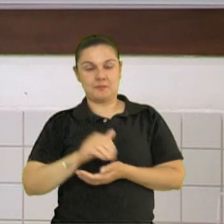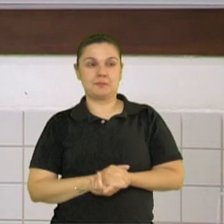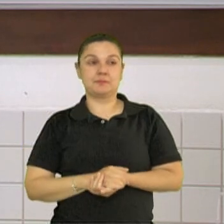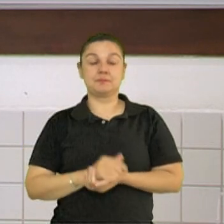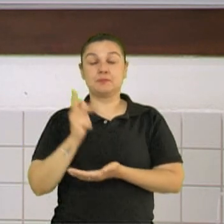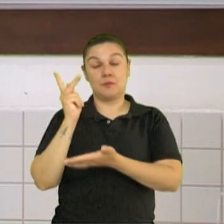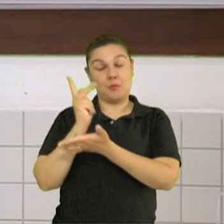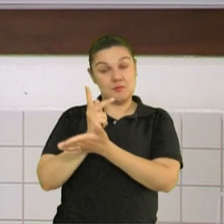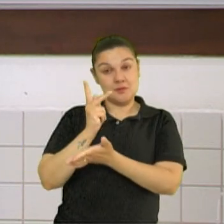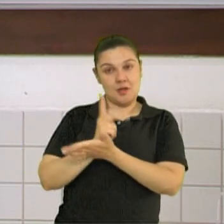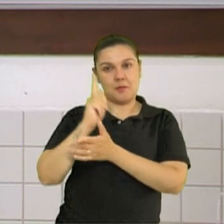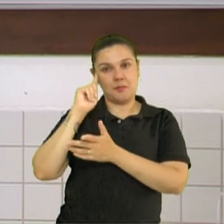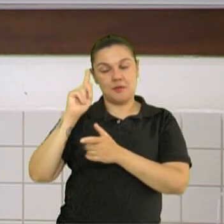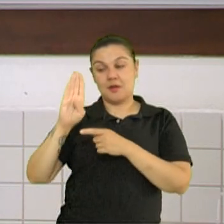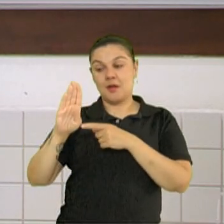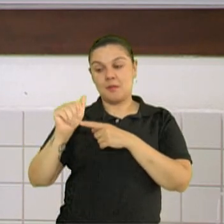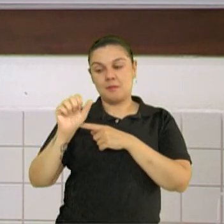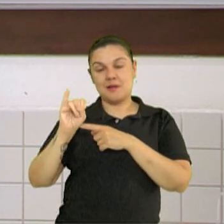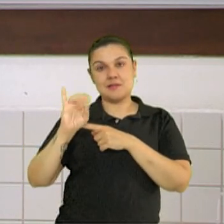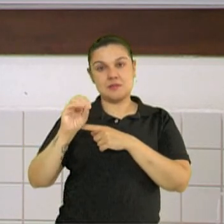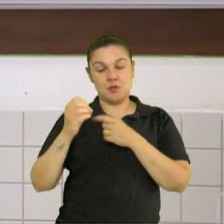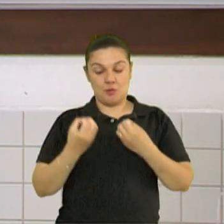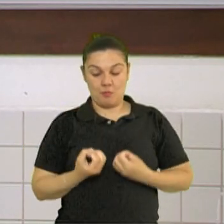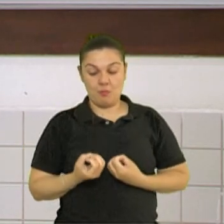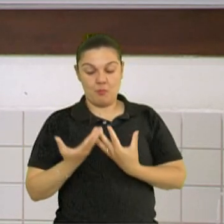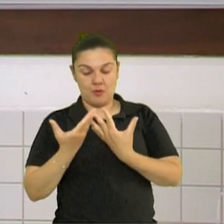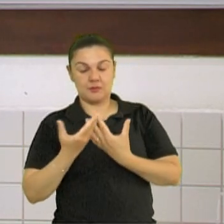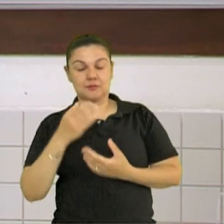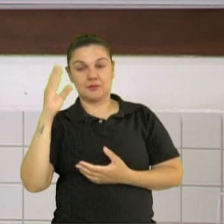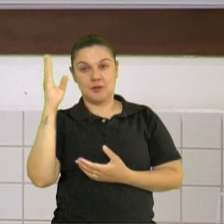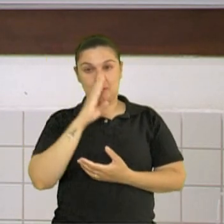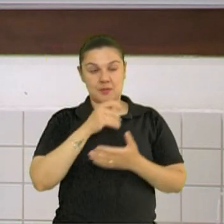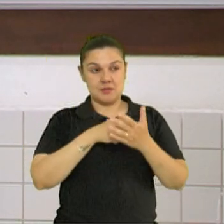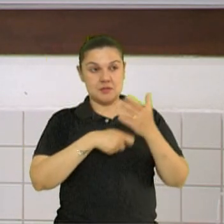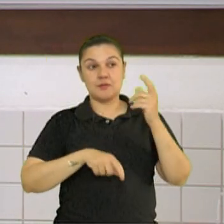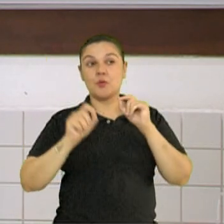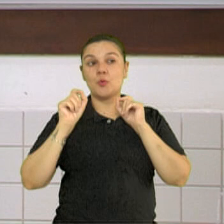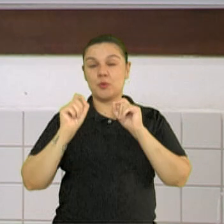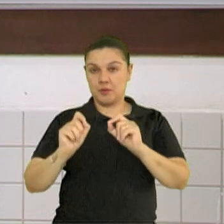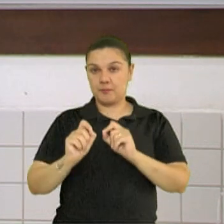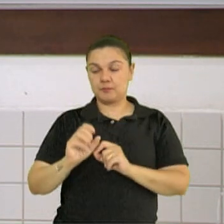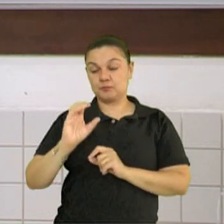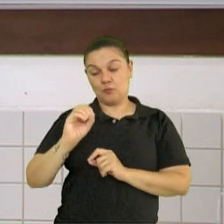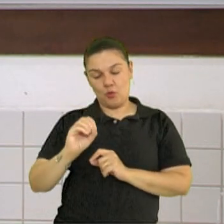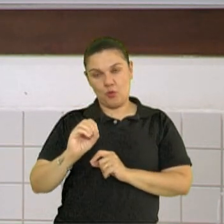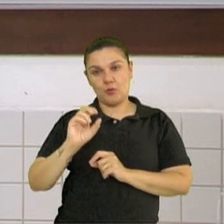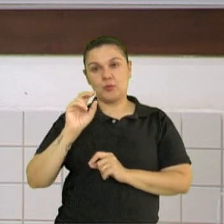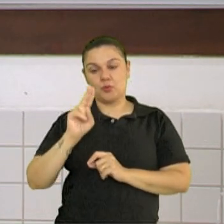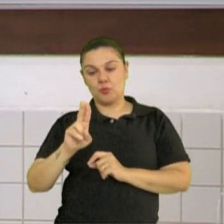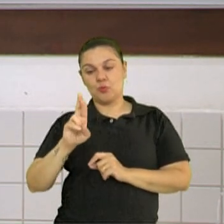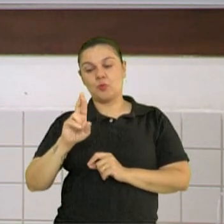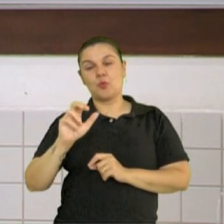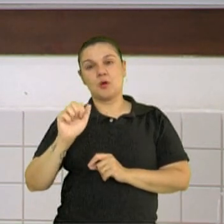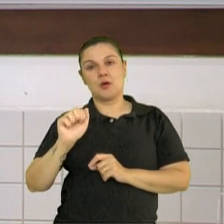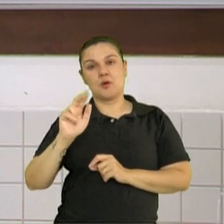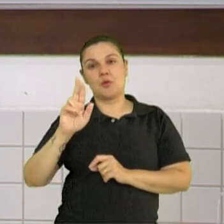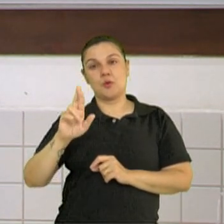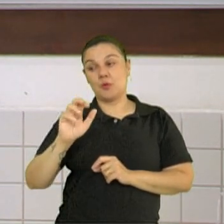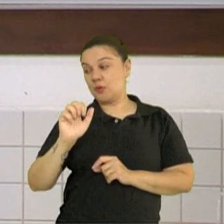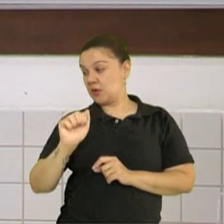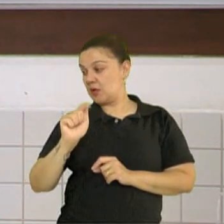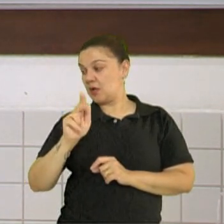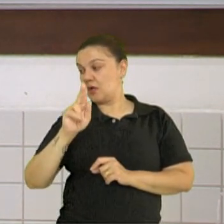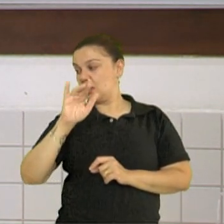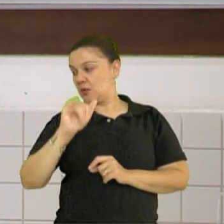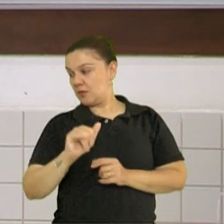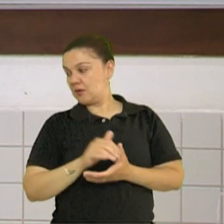Basílio da Gama, poeta brasileiro. Escreveu o quê? Escreveu O Uruguai. O Uruguai,